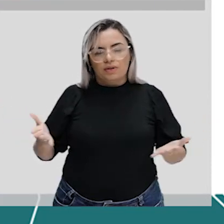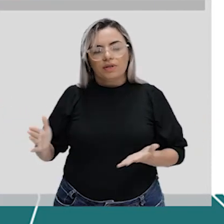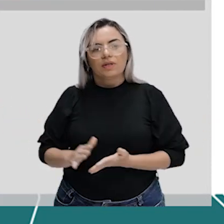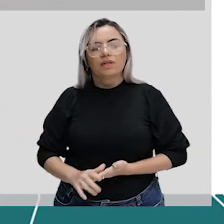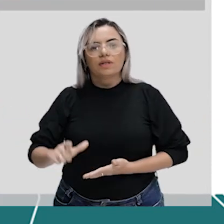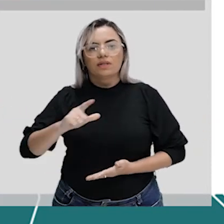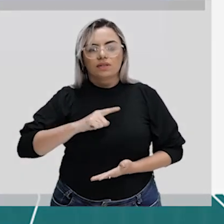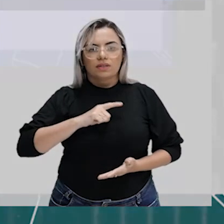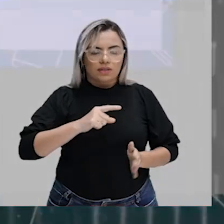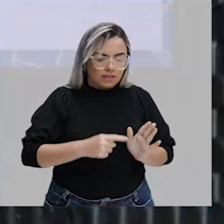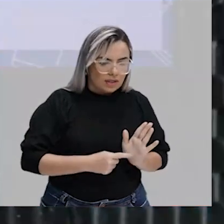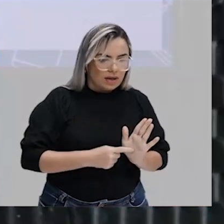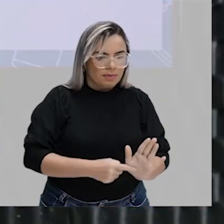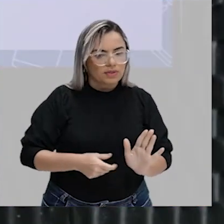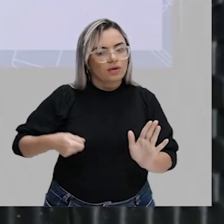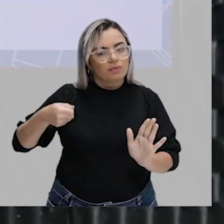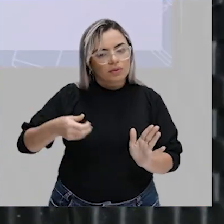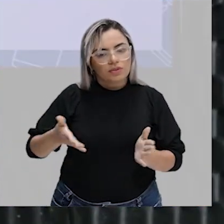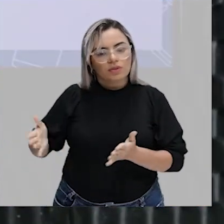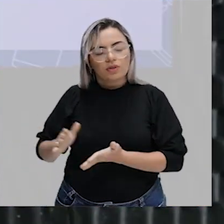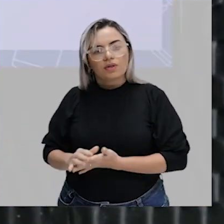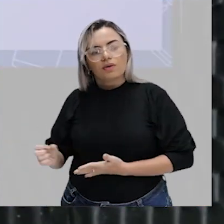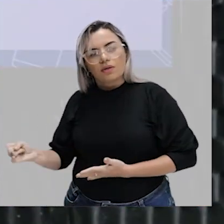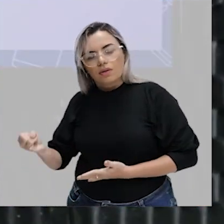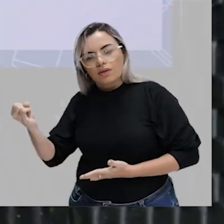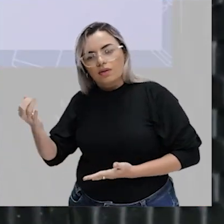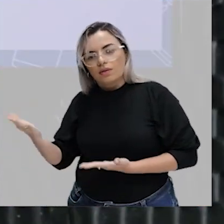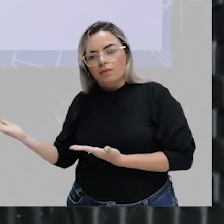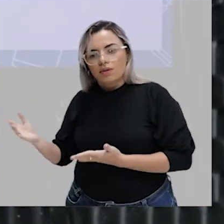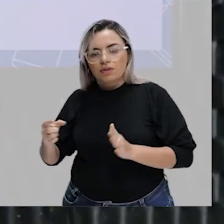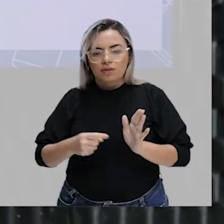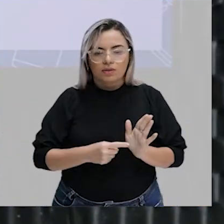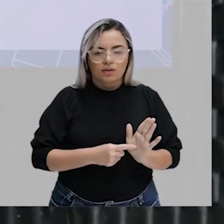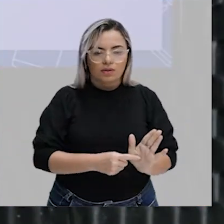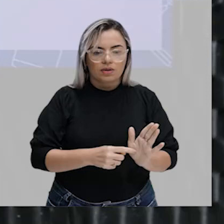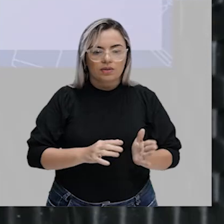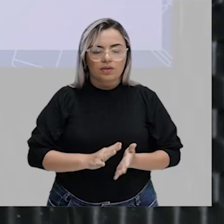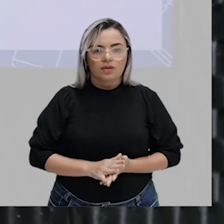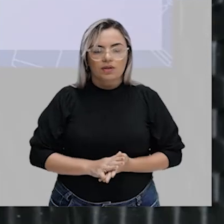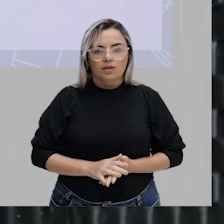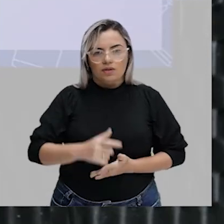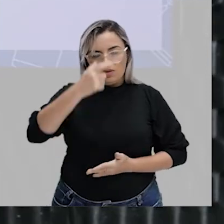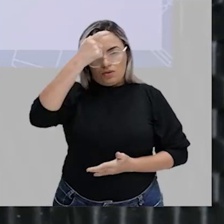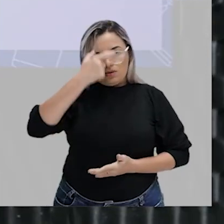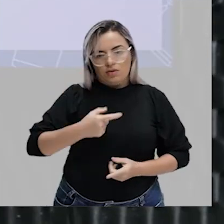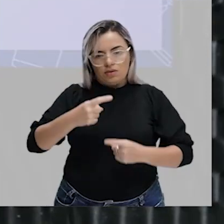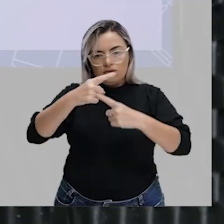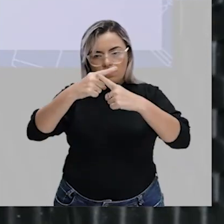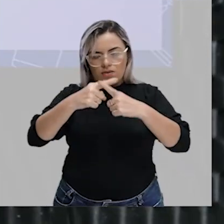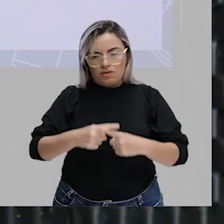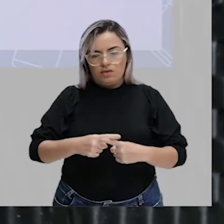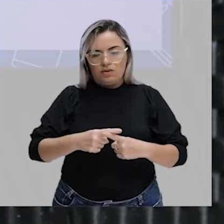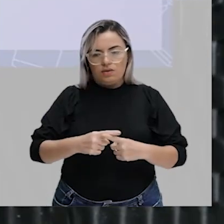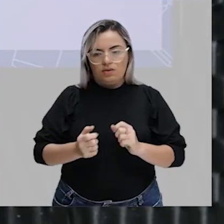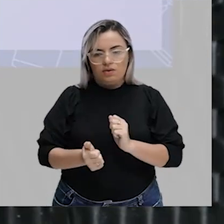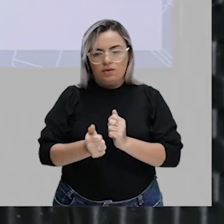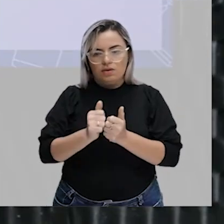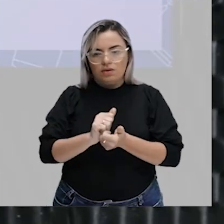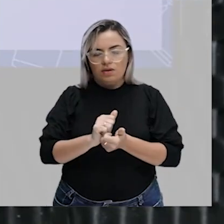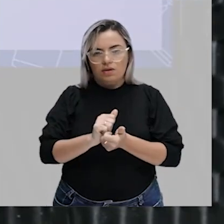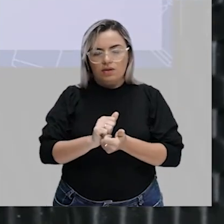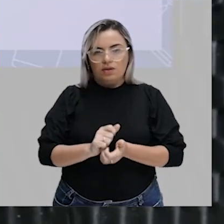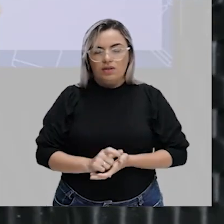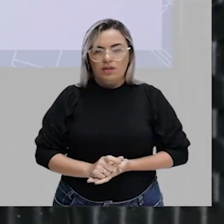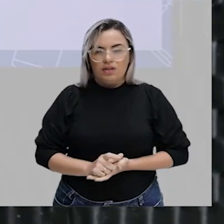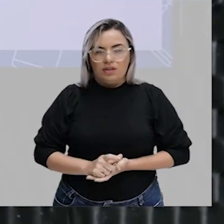deve ter na sua apresentação. Importante dessa apresentação, o atleta ele deve balançar o